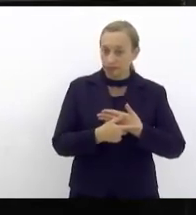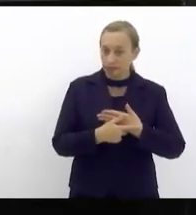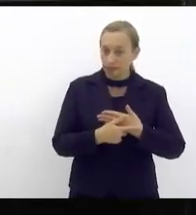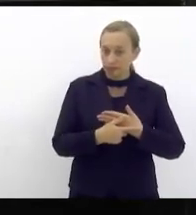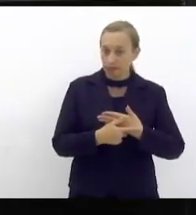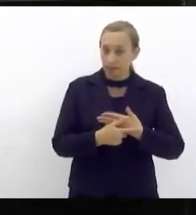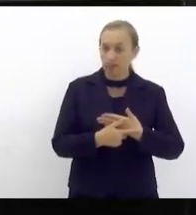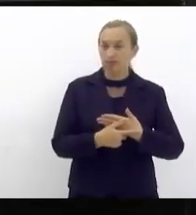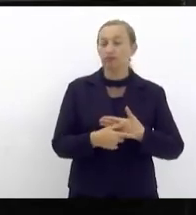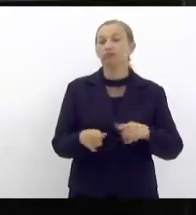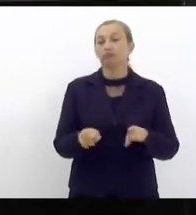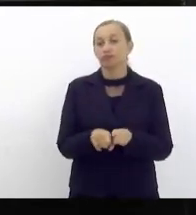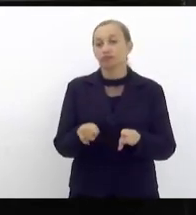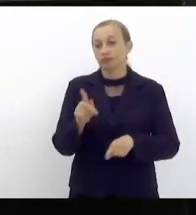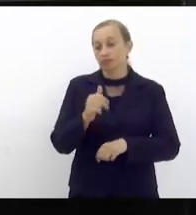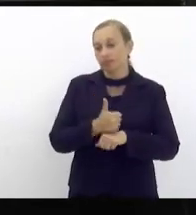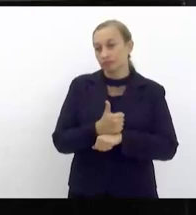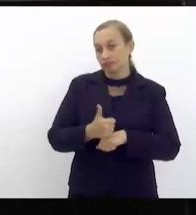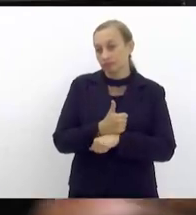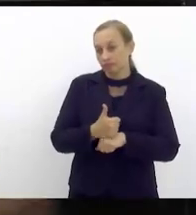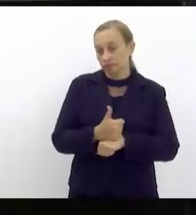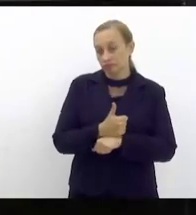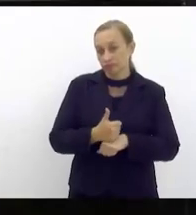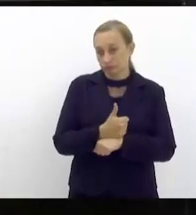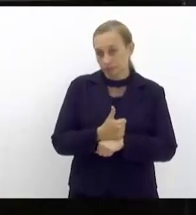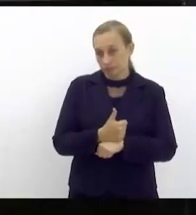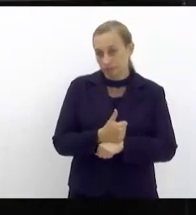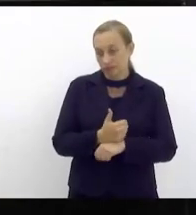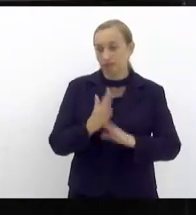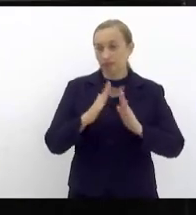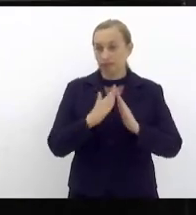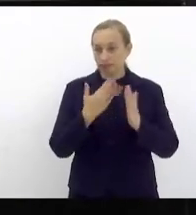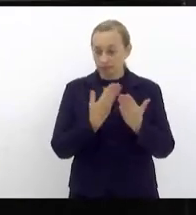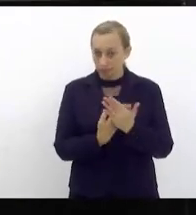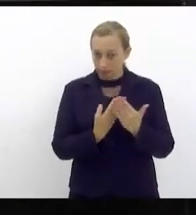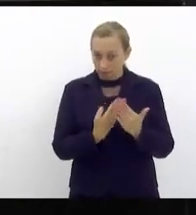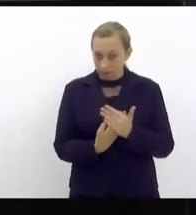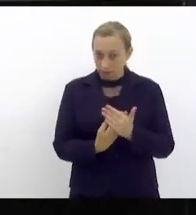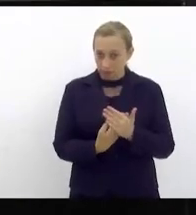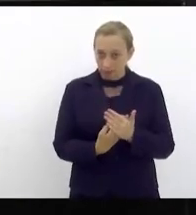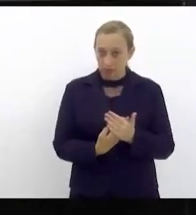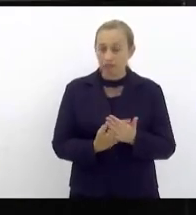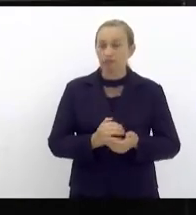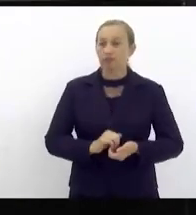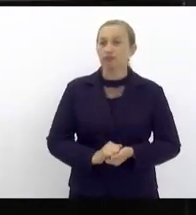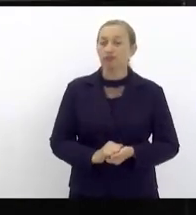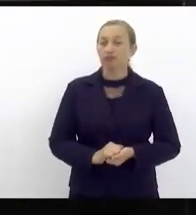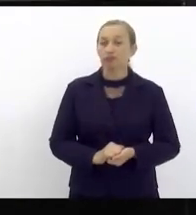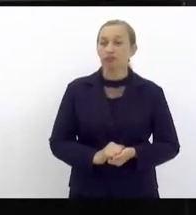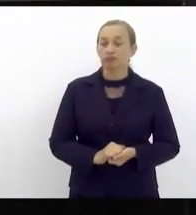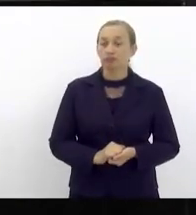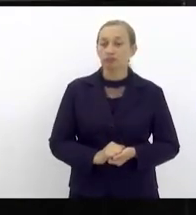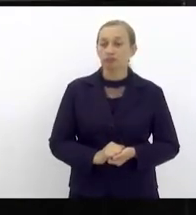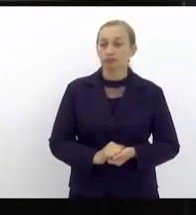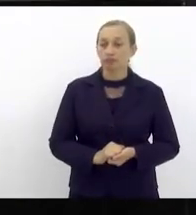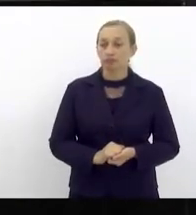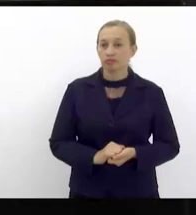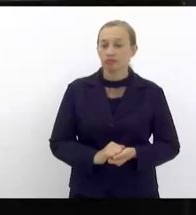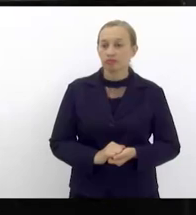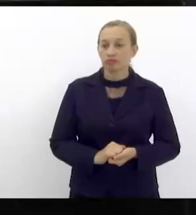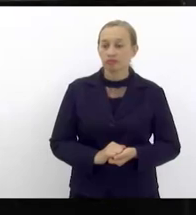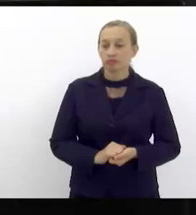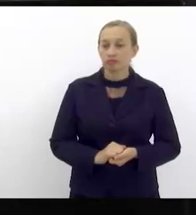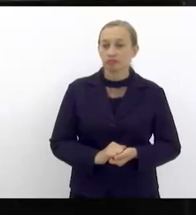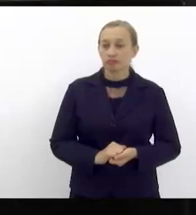e muito menos dos profissionais diretamente envolvidos no Locus da da do ensino onde a gente